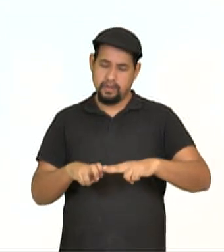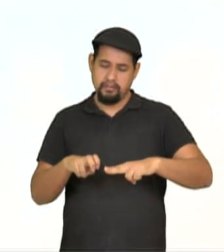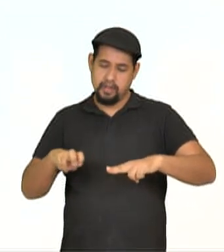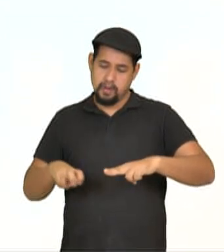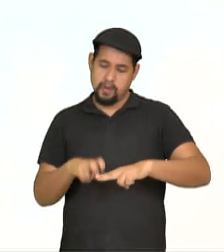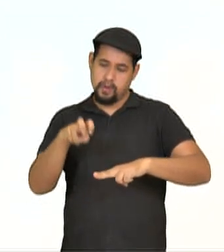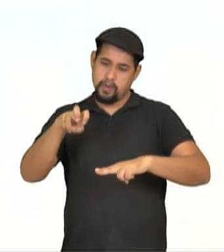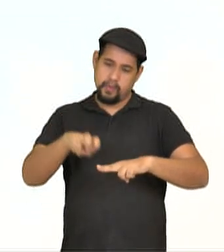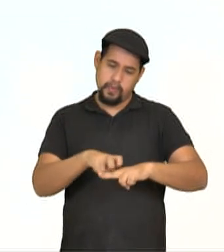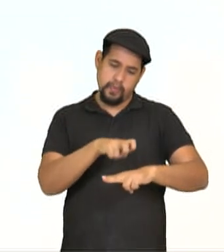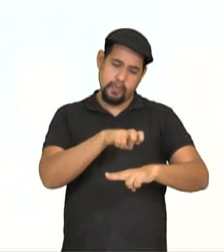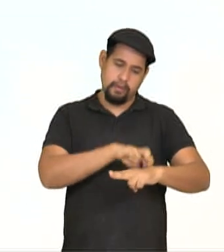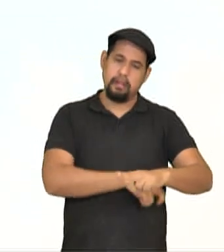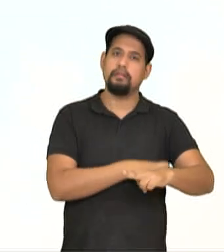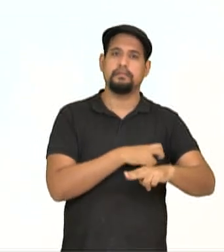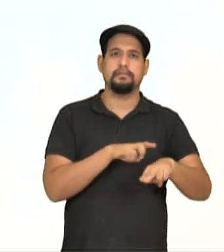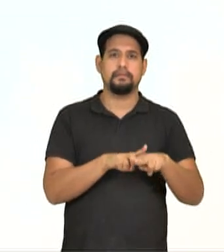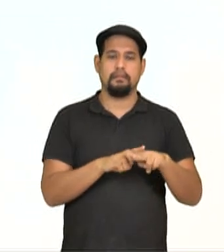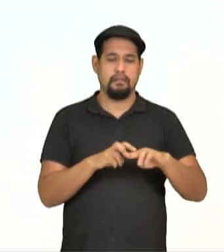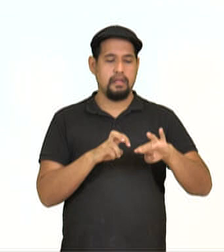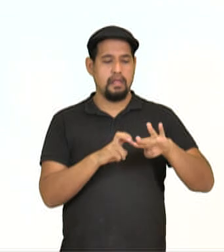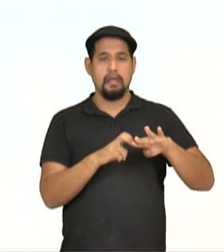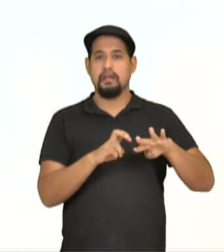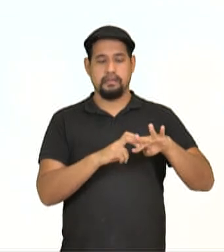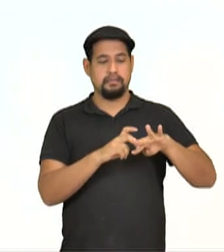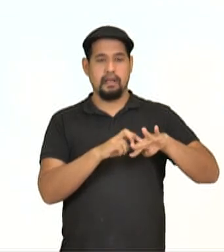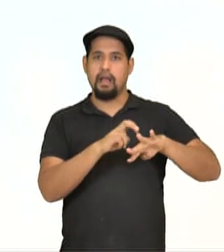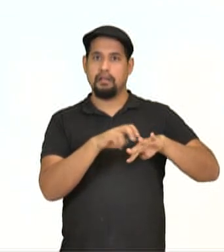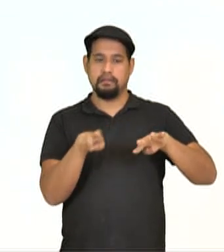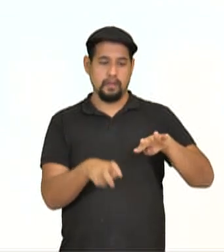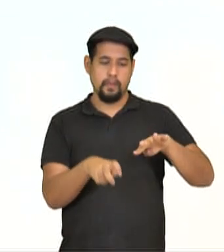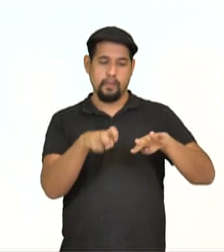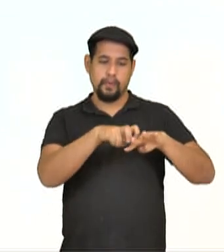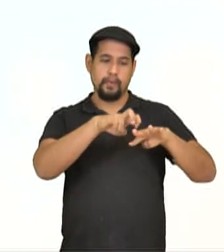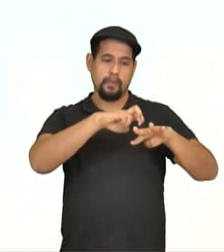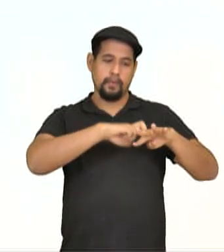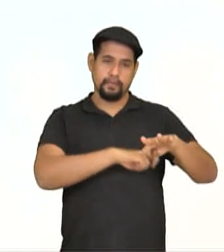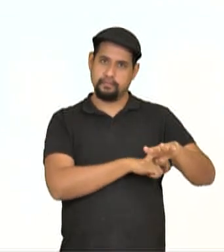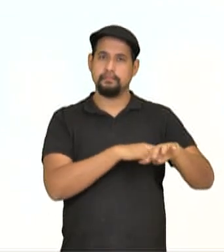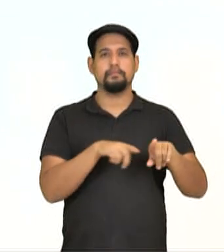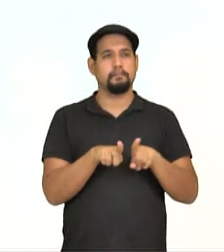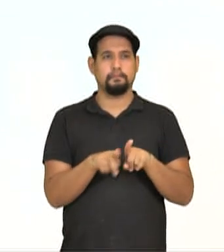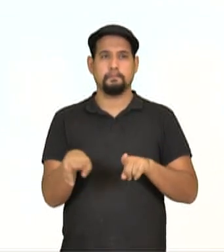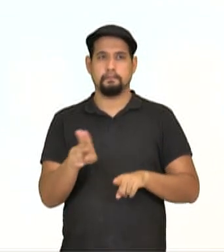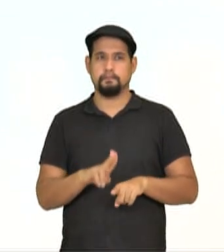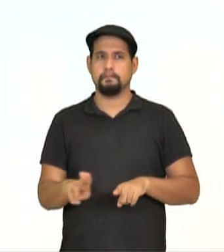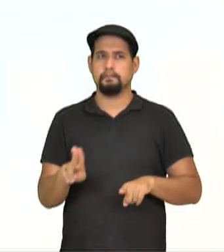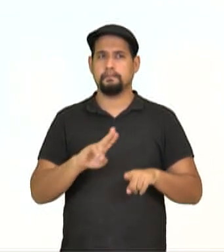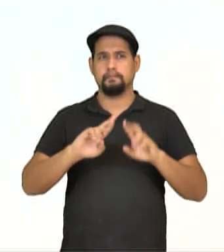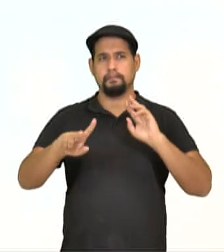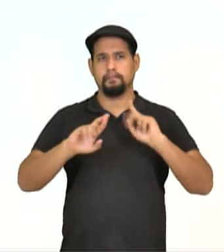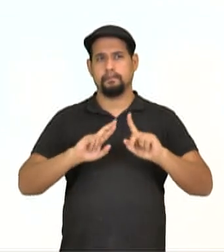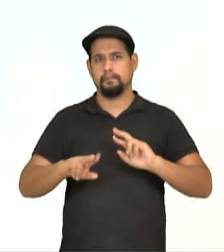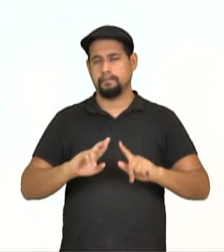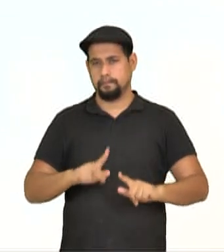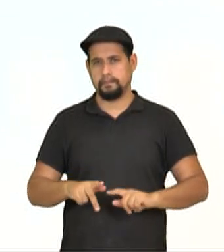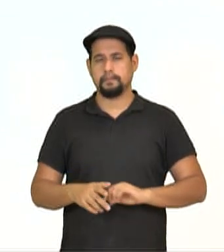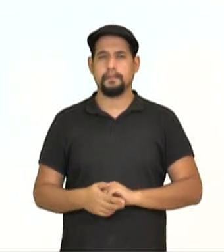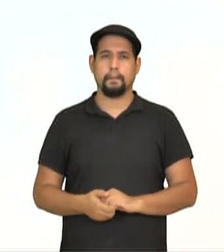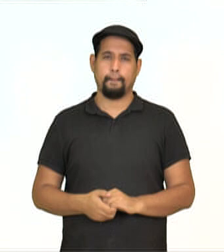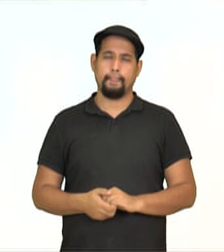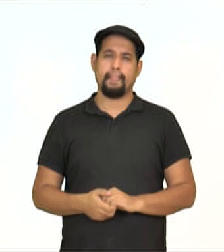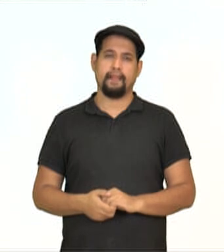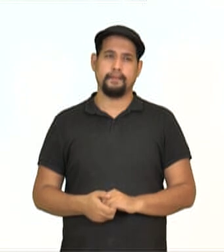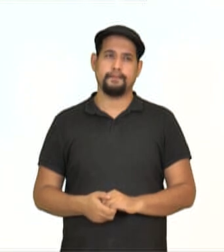também são utilizadas como obstáculos para as manobras. Tudo vira obstáculo,